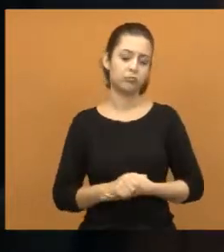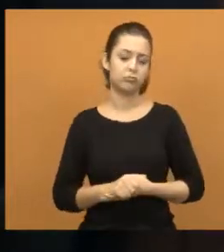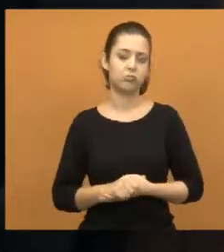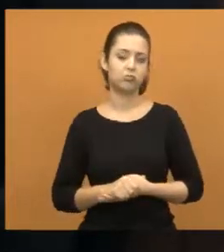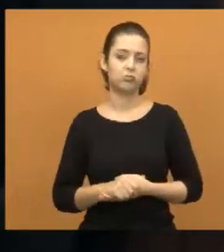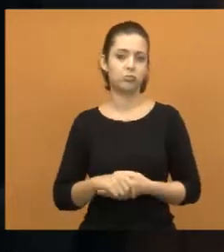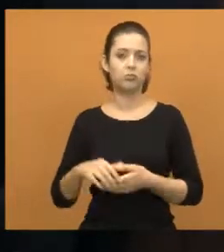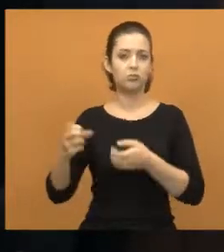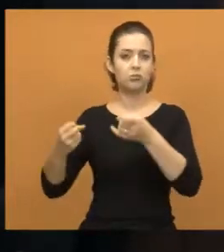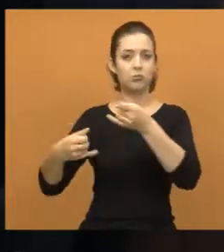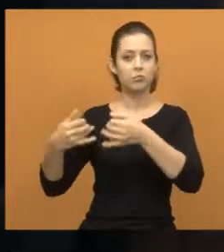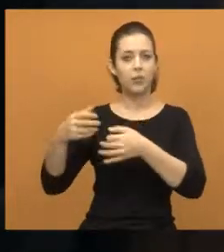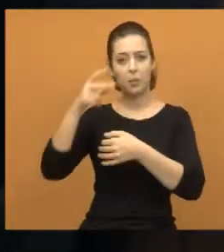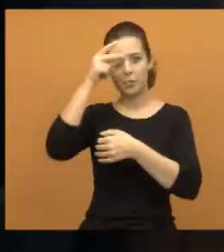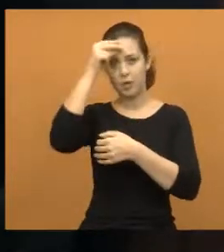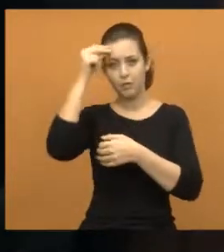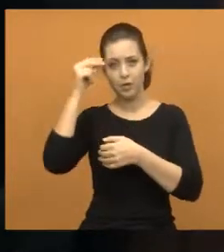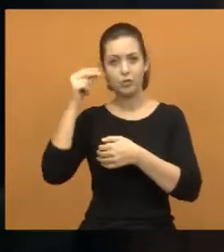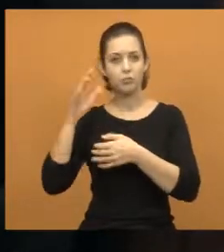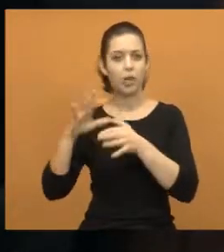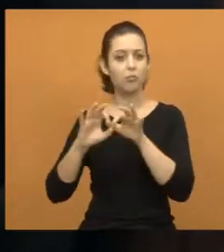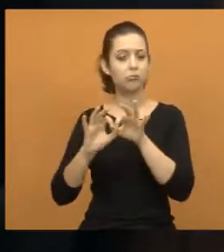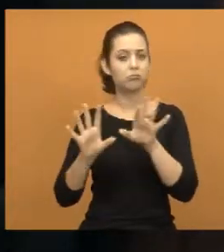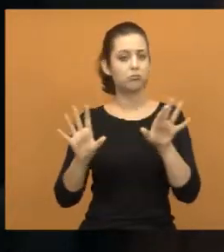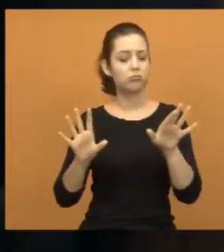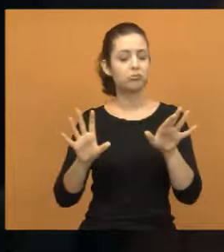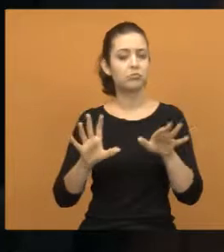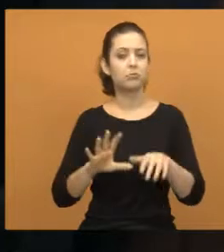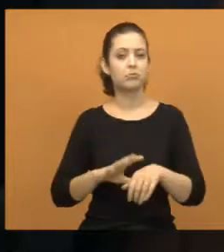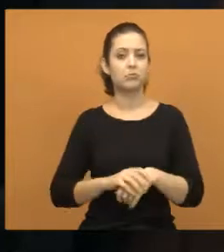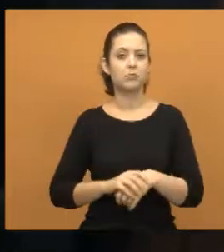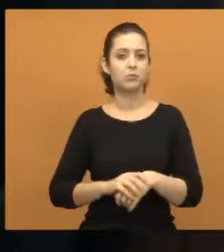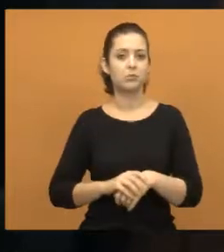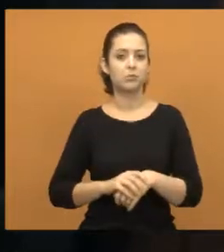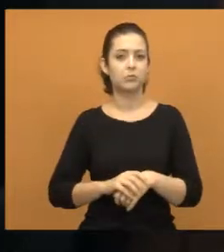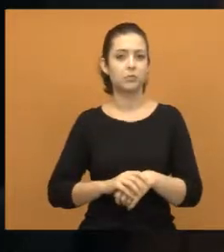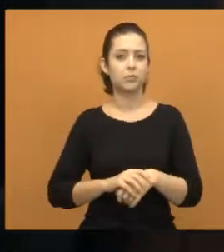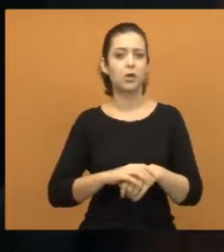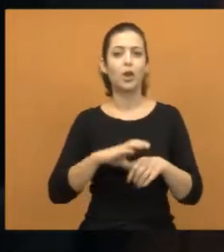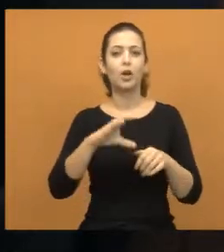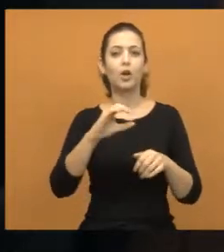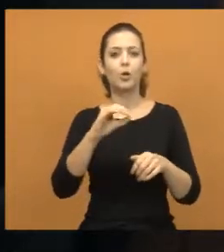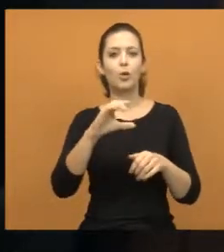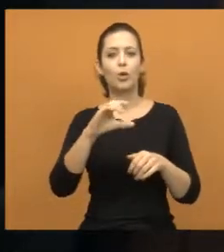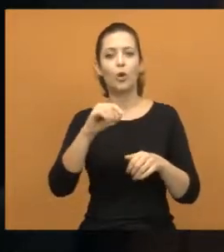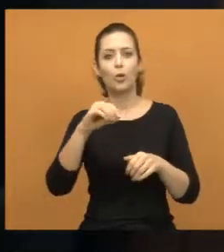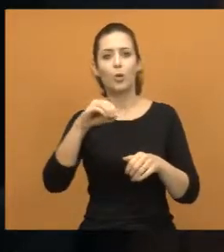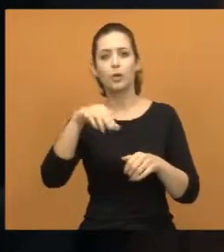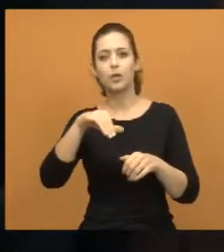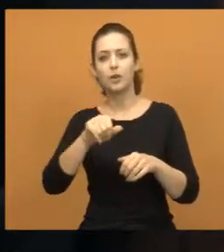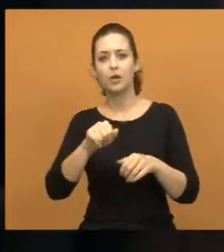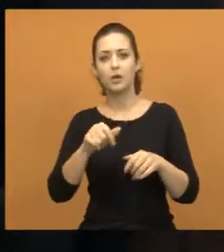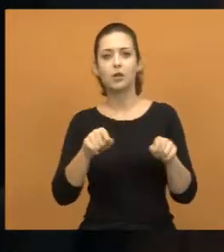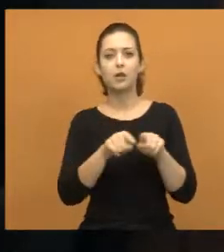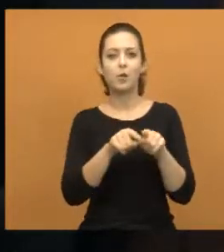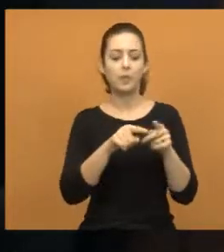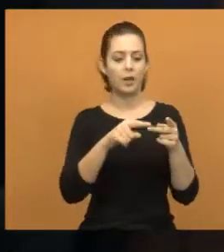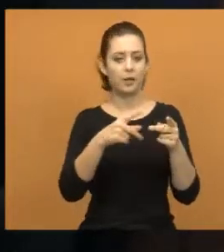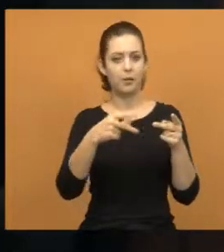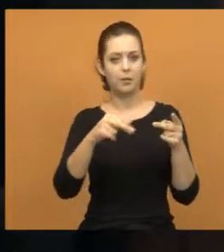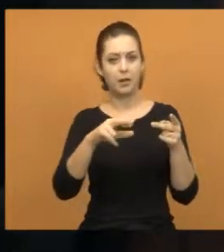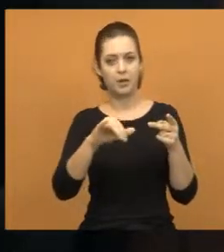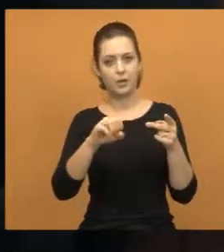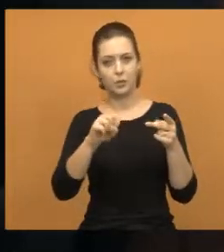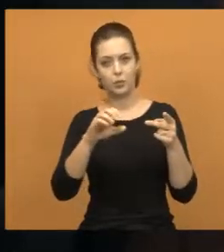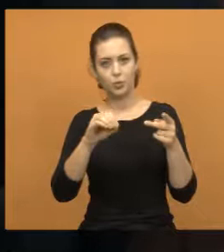de falar, o prefeito já autorizou a reforma do campo do Colônia, o campo do Jardim Paraíso, que